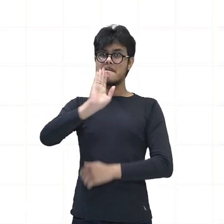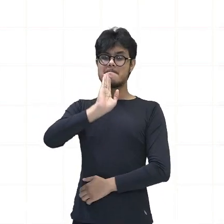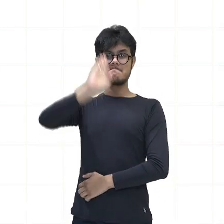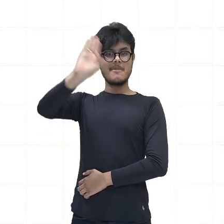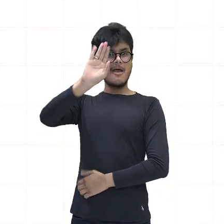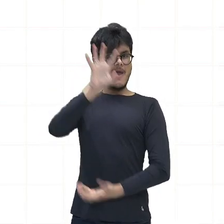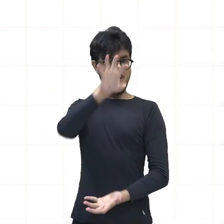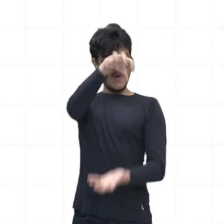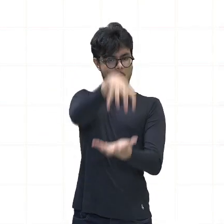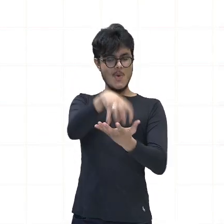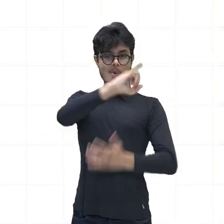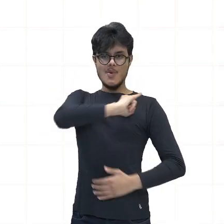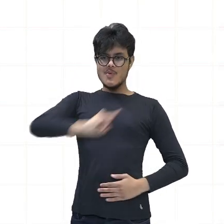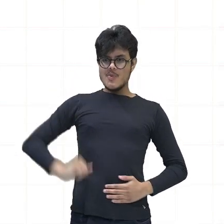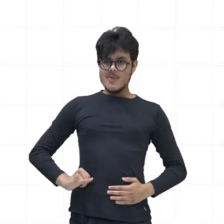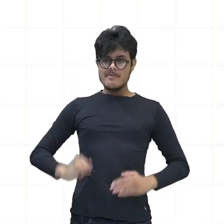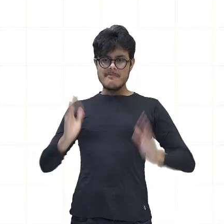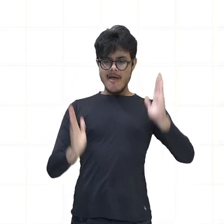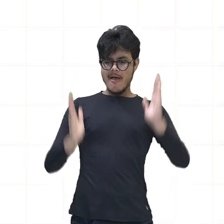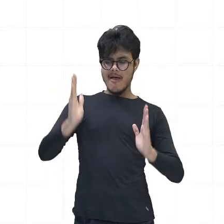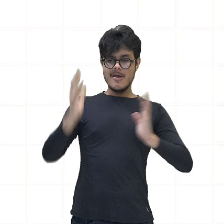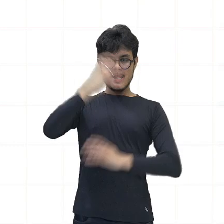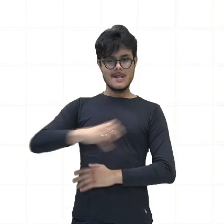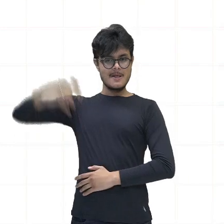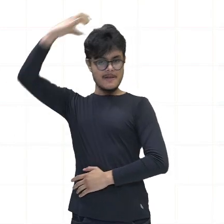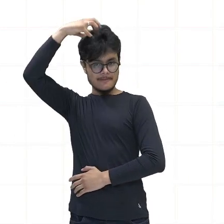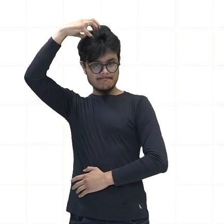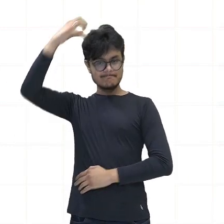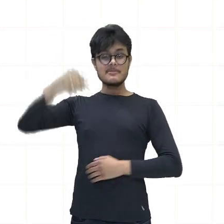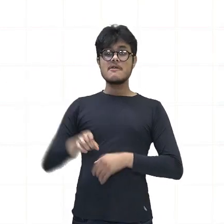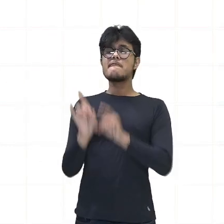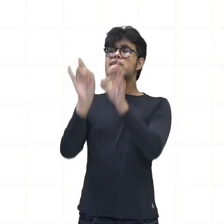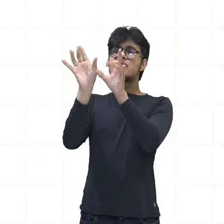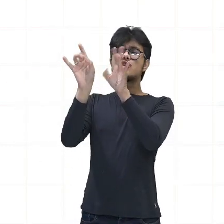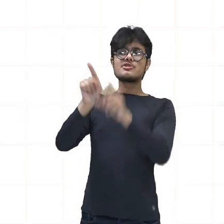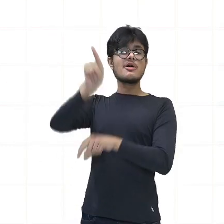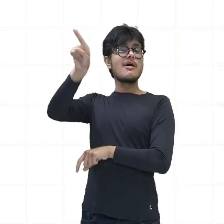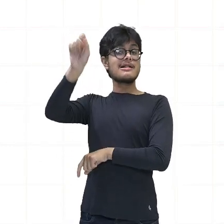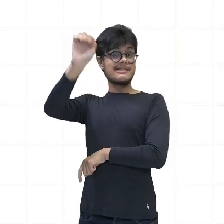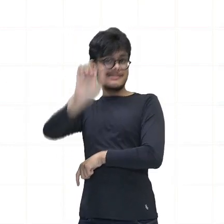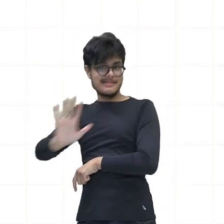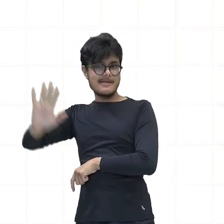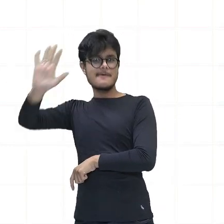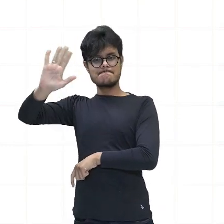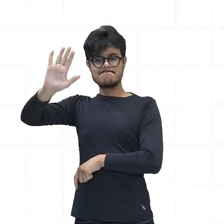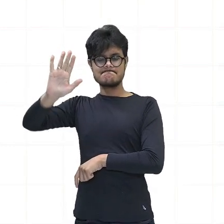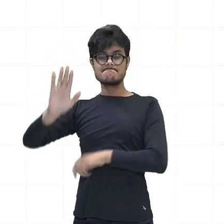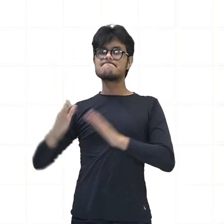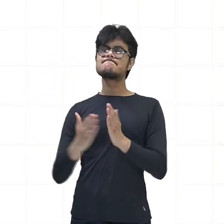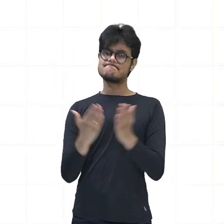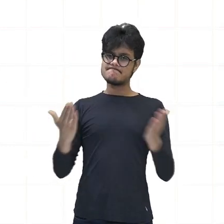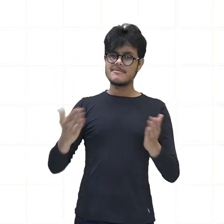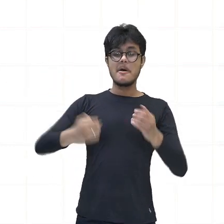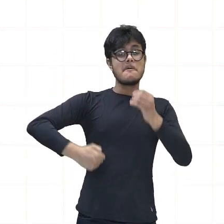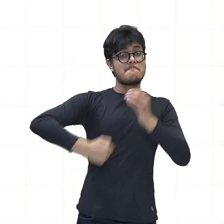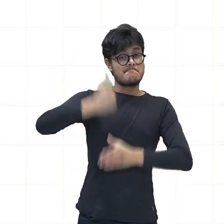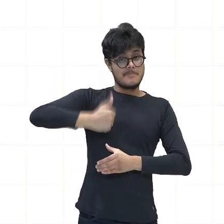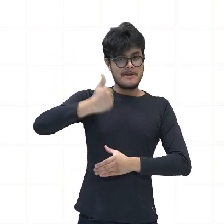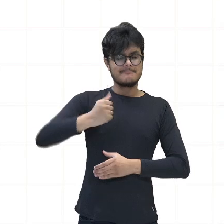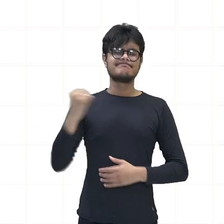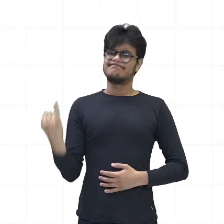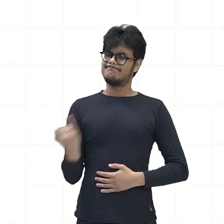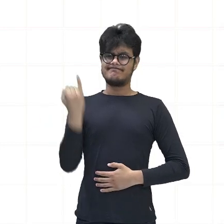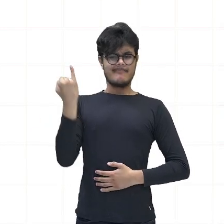colônia, onde era comercializado no mercado europeu. Então, a atividade do pau-brasil era